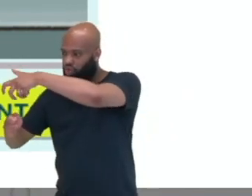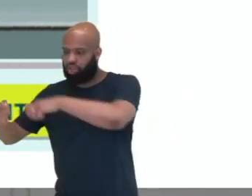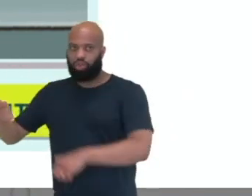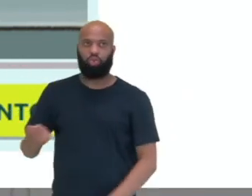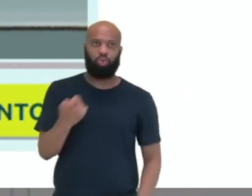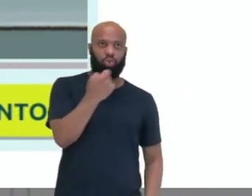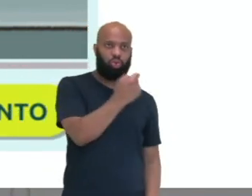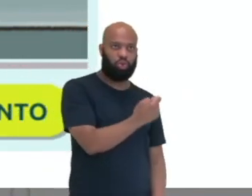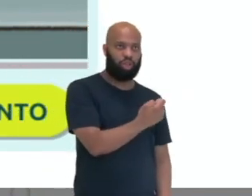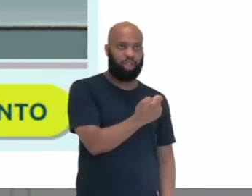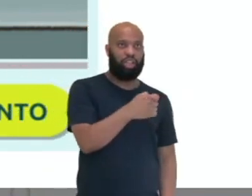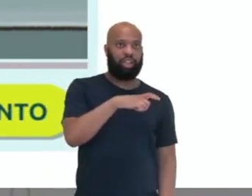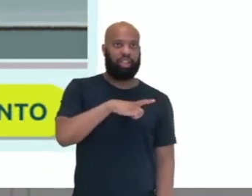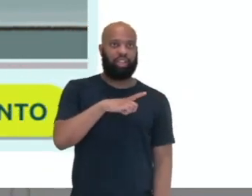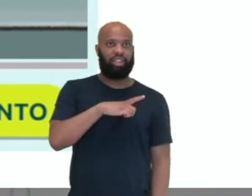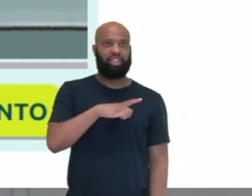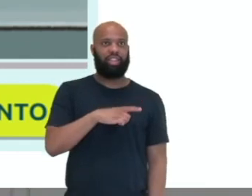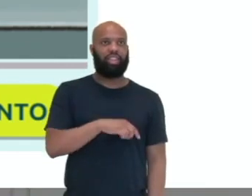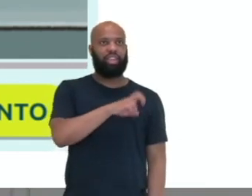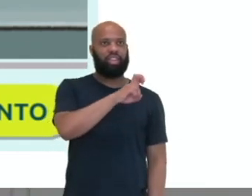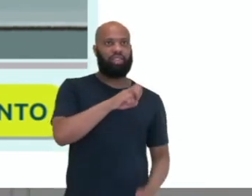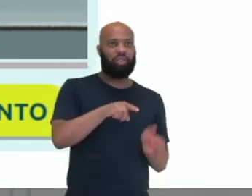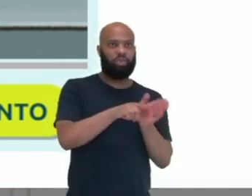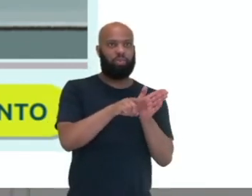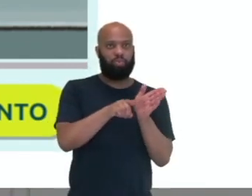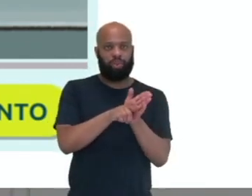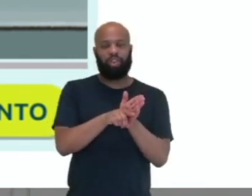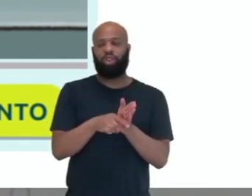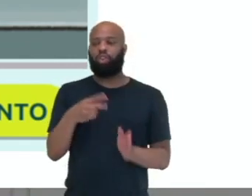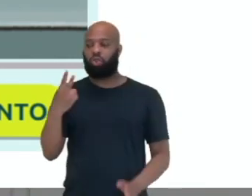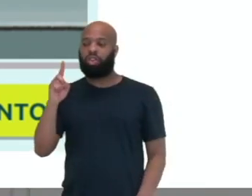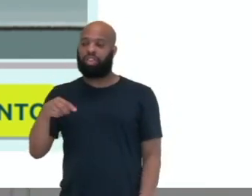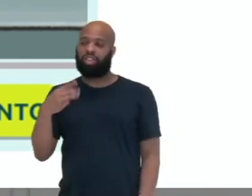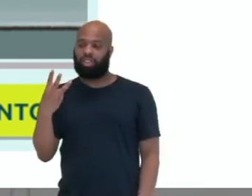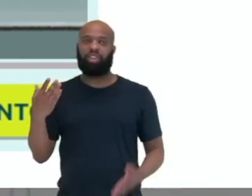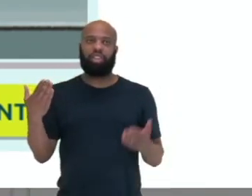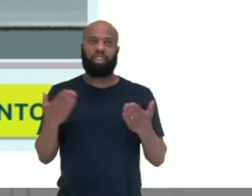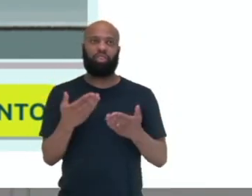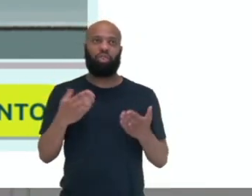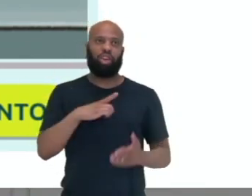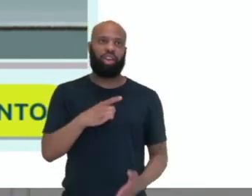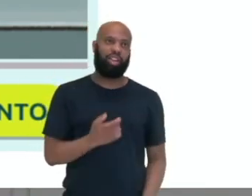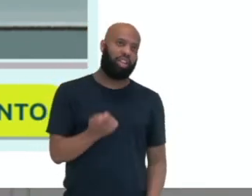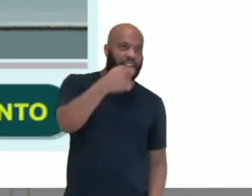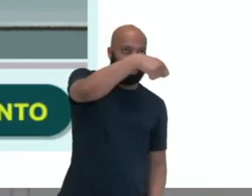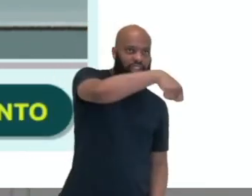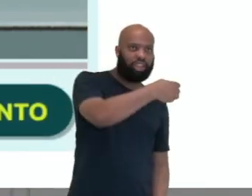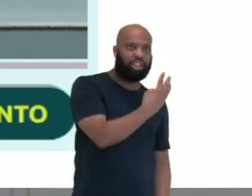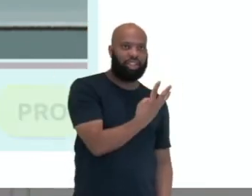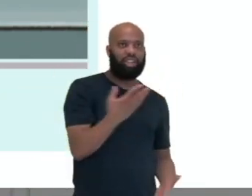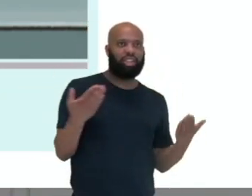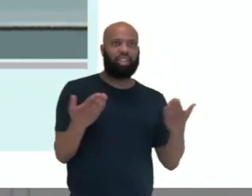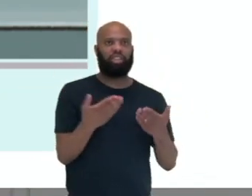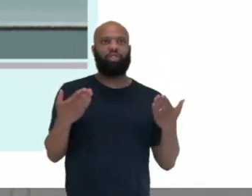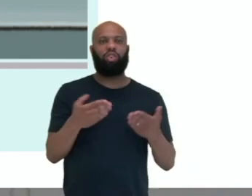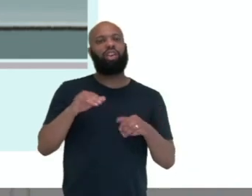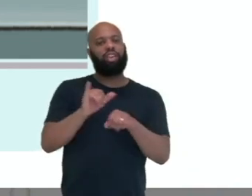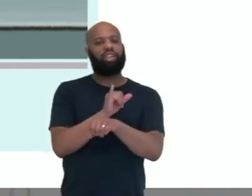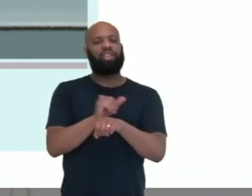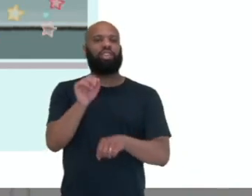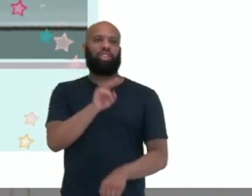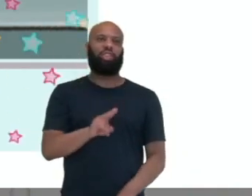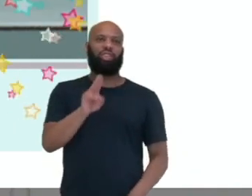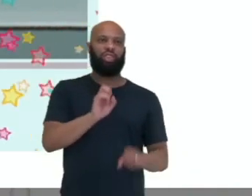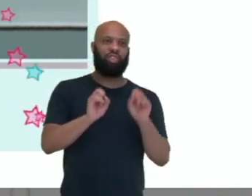aqui. 5 menos 2 é 3, né? E coloca os 3 lá na de 9. Aí, ó, foi uma estratégia que a gente